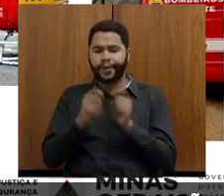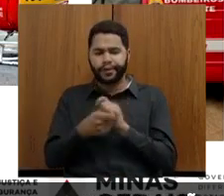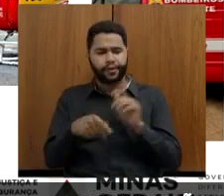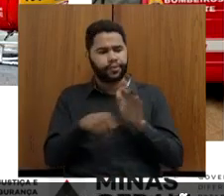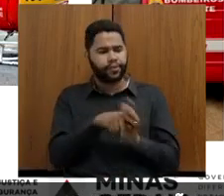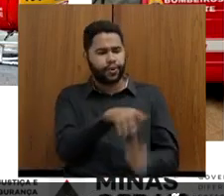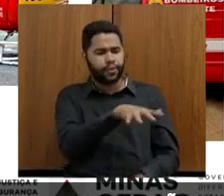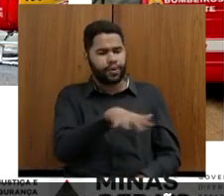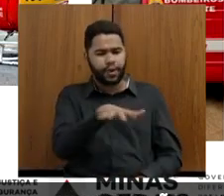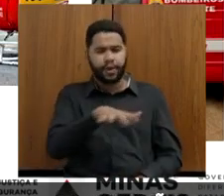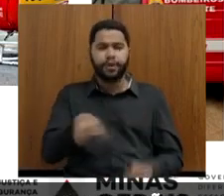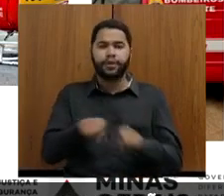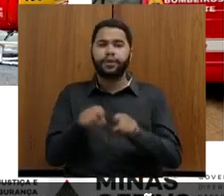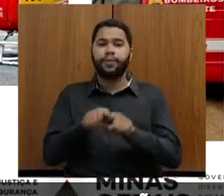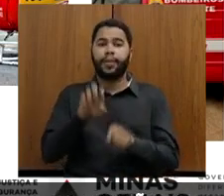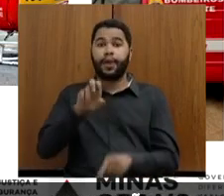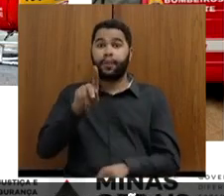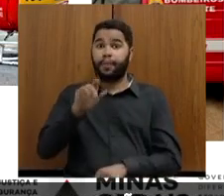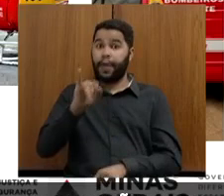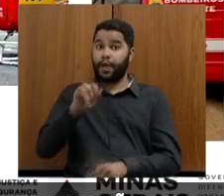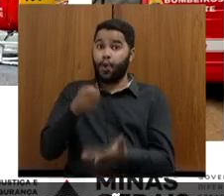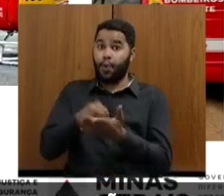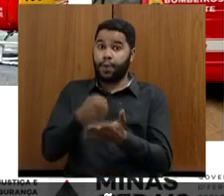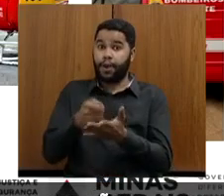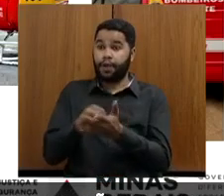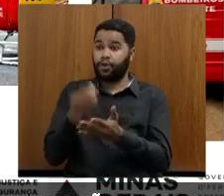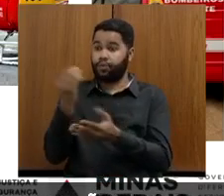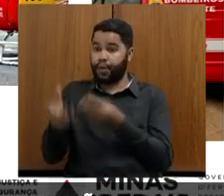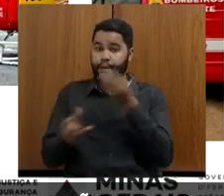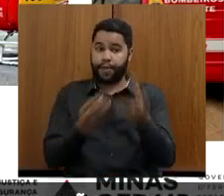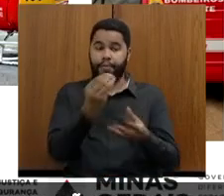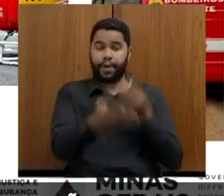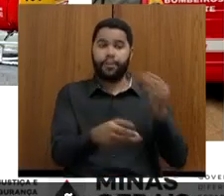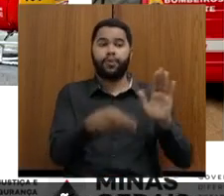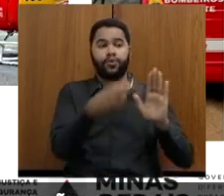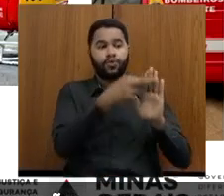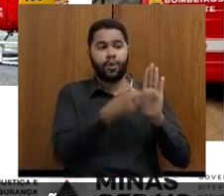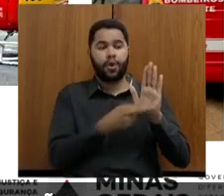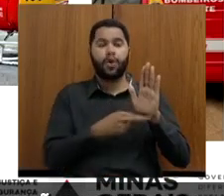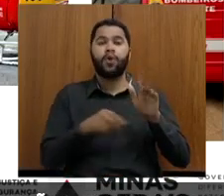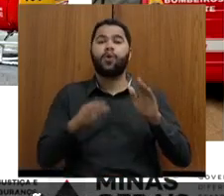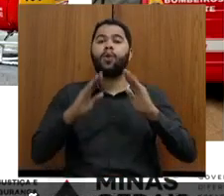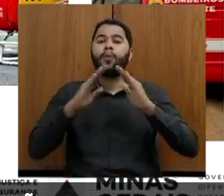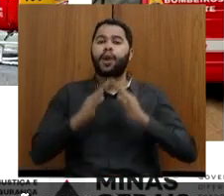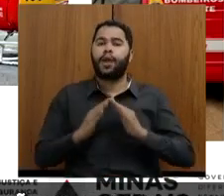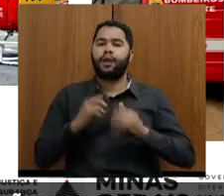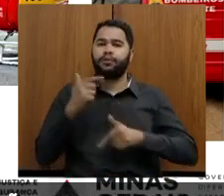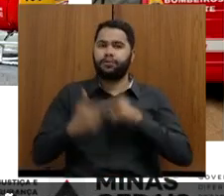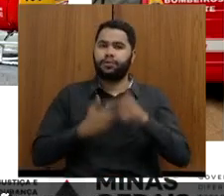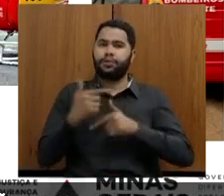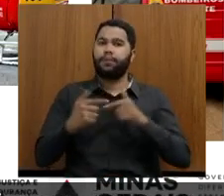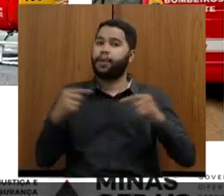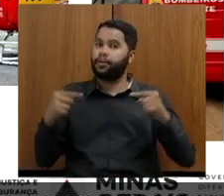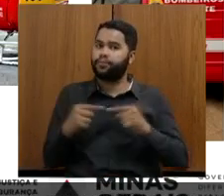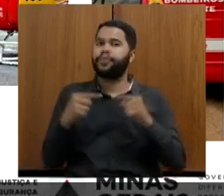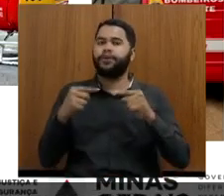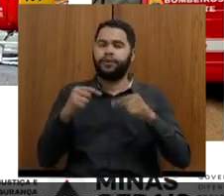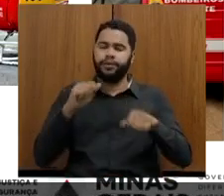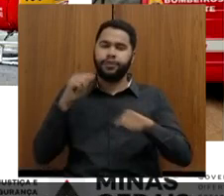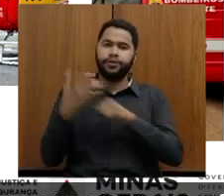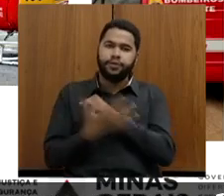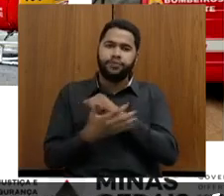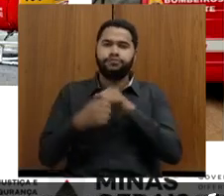e Distribuição de Epi de uso obrigatório normatização do teletrabalho em tempos de pandemia